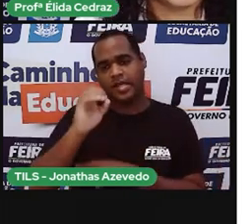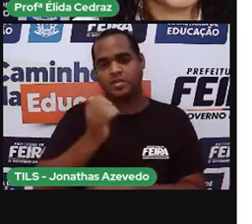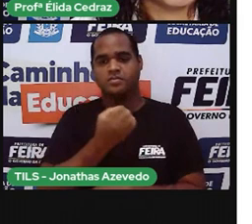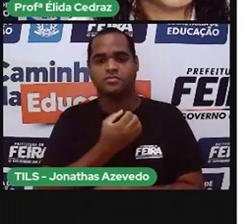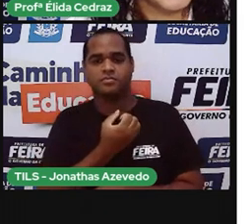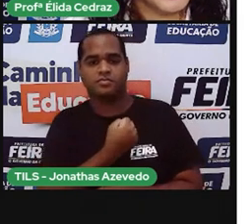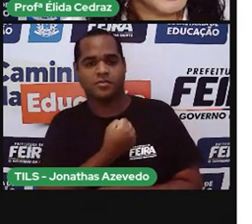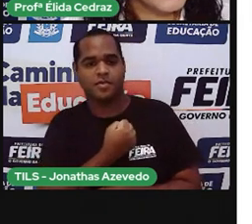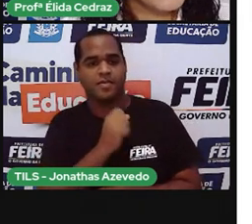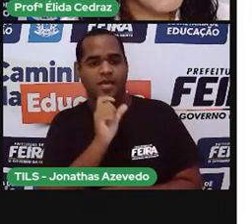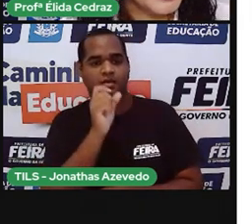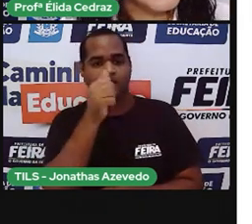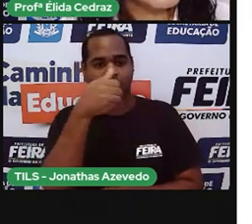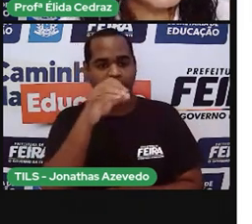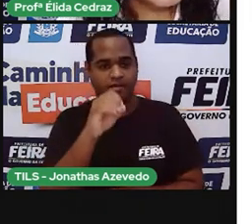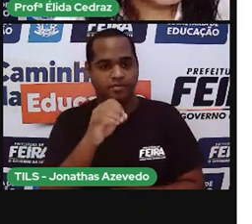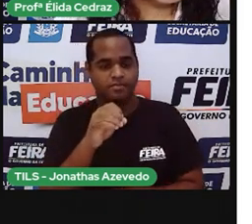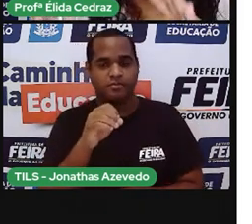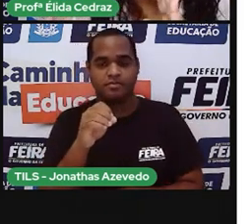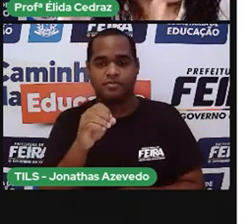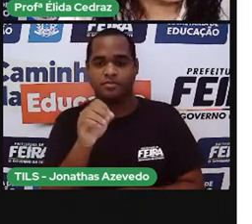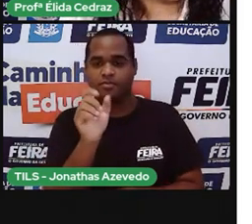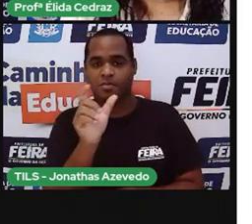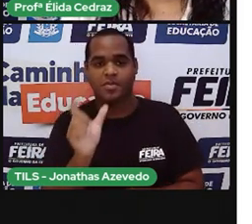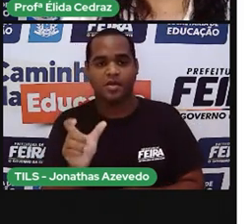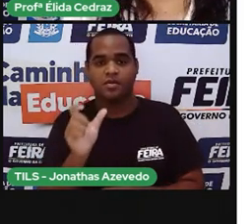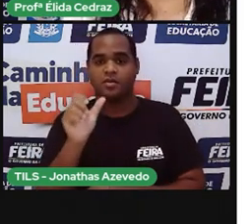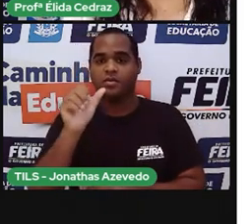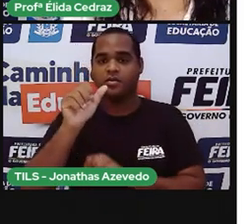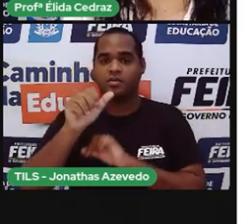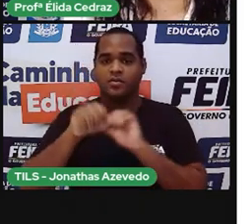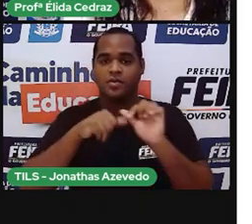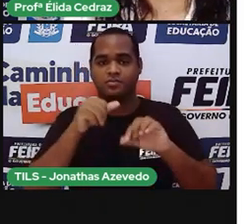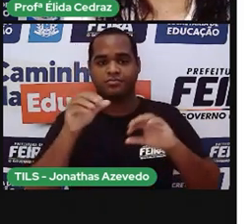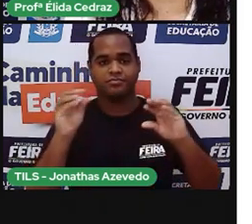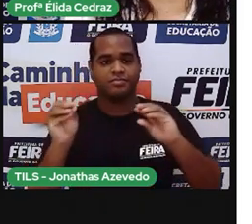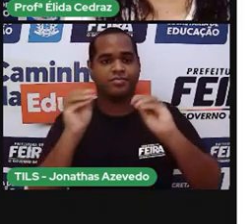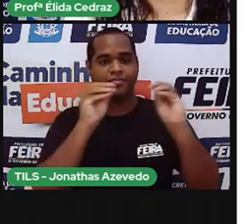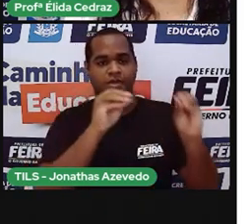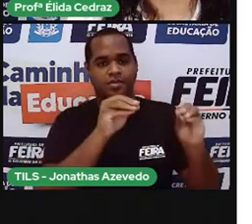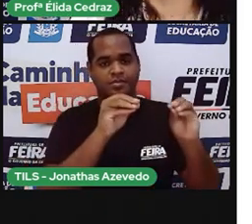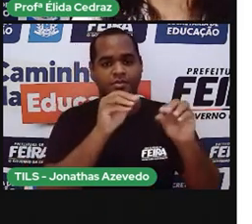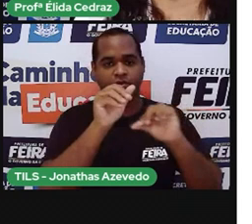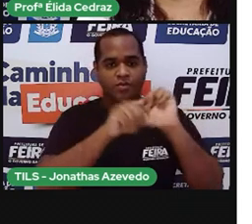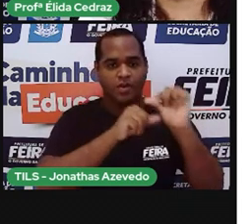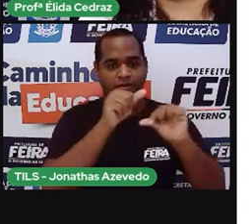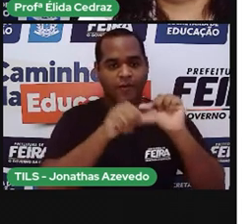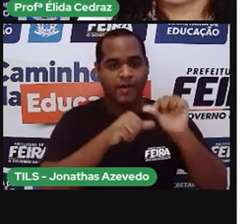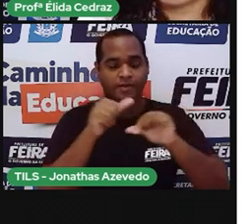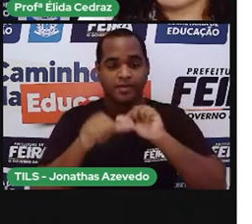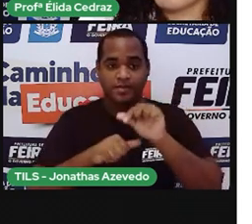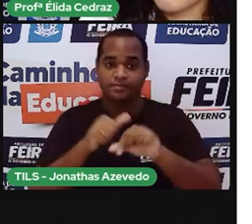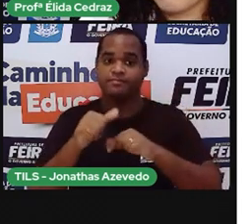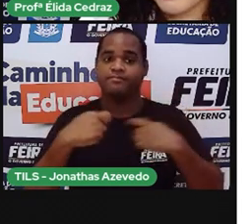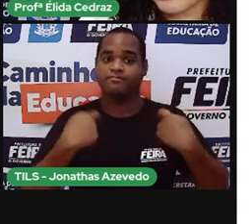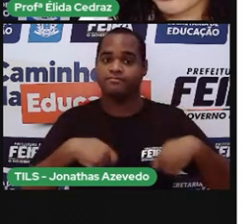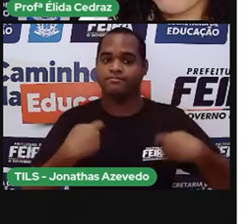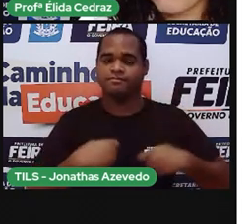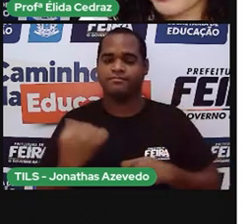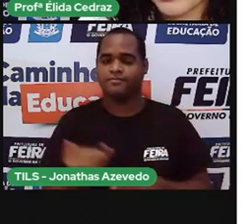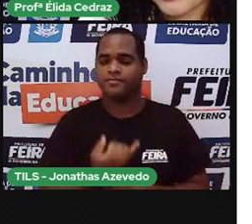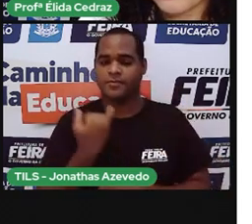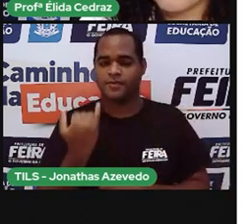nós vamos arrumar em ordem alfabética se você já fez